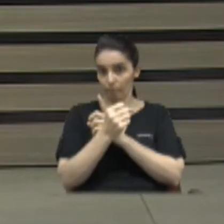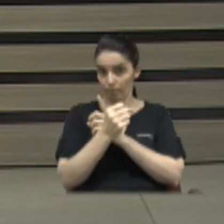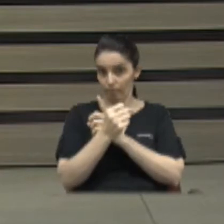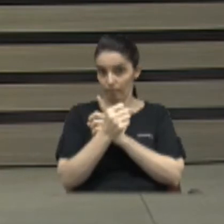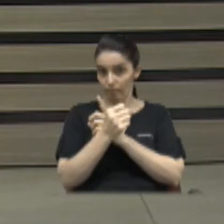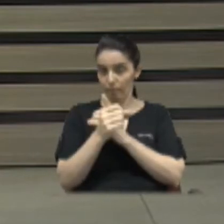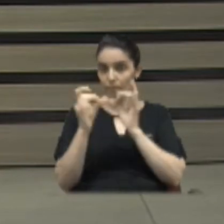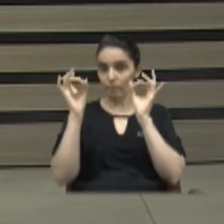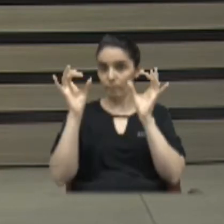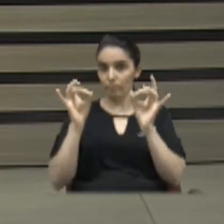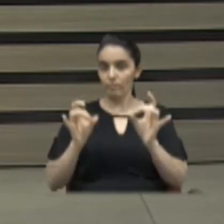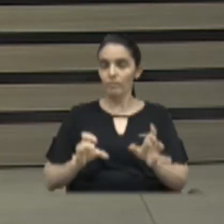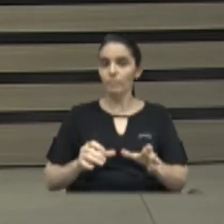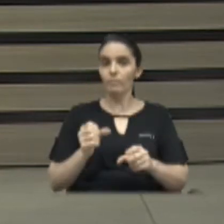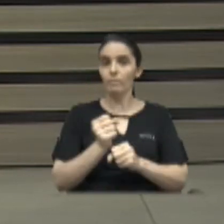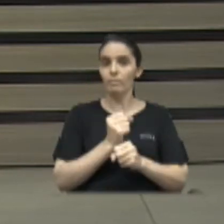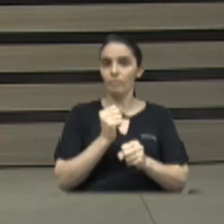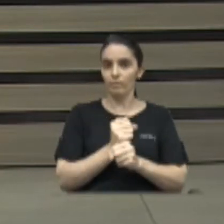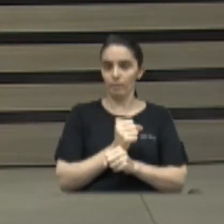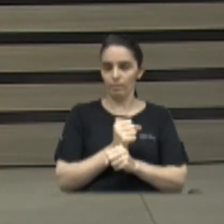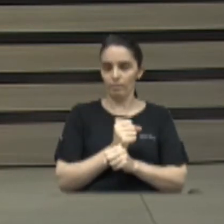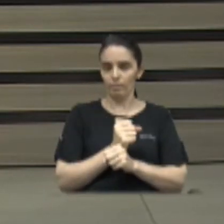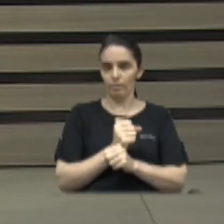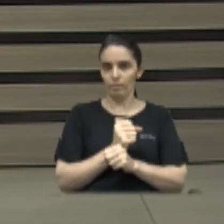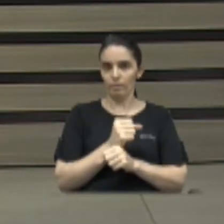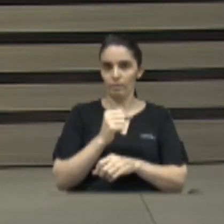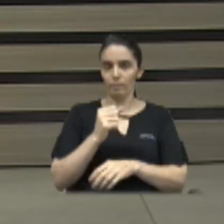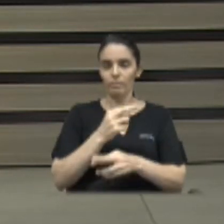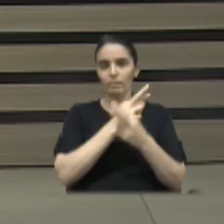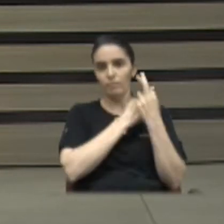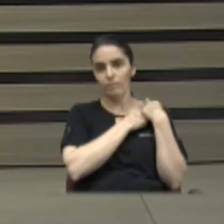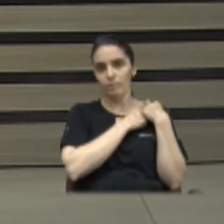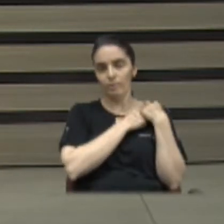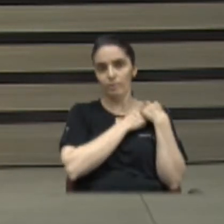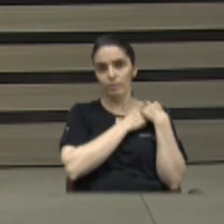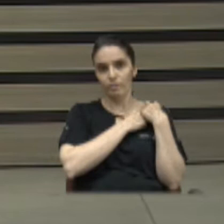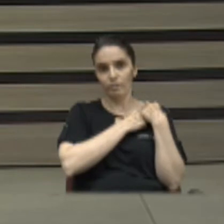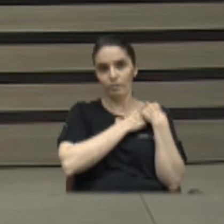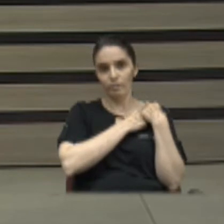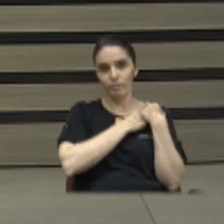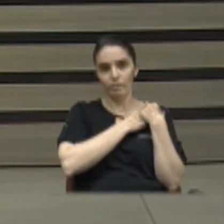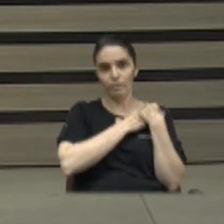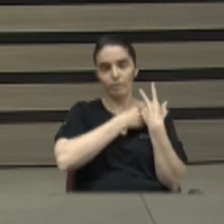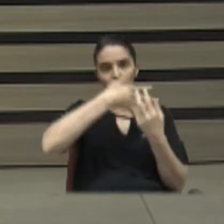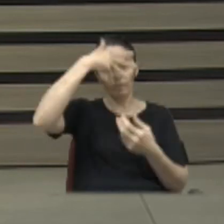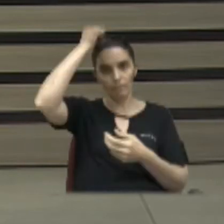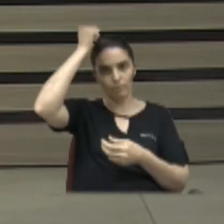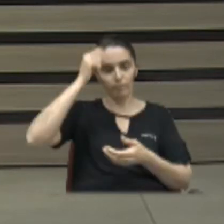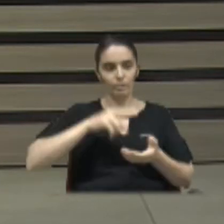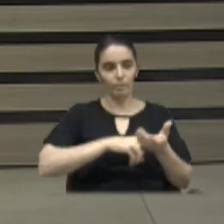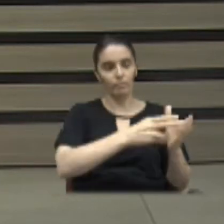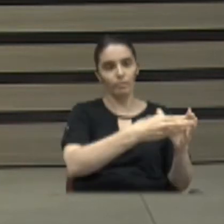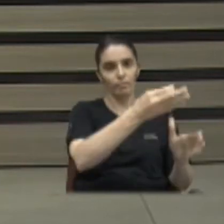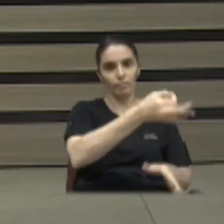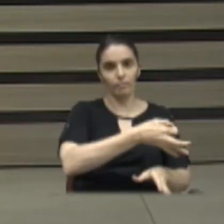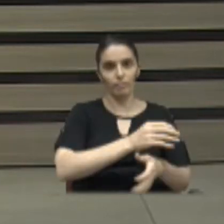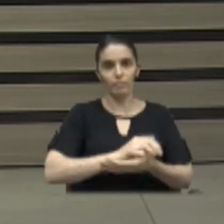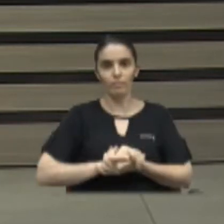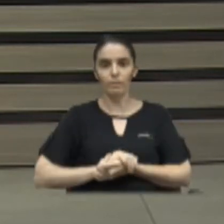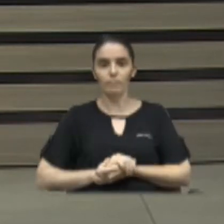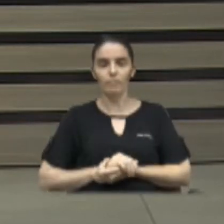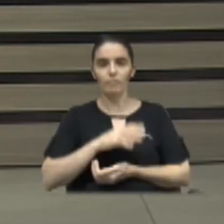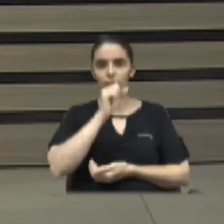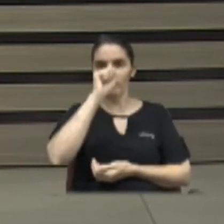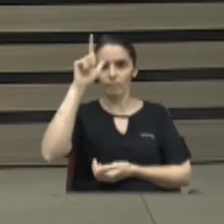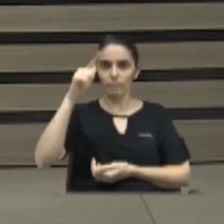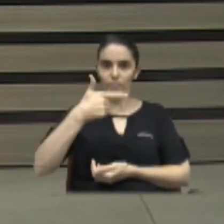destaque do ano dentro de suas atividades. Antônio Franco de Moraes, vereador. Encaminhe-se às comissões competentes.